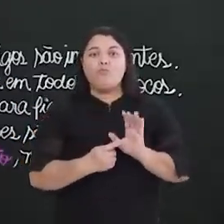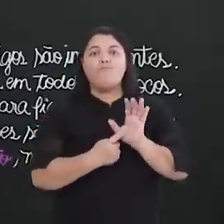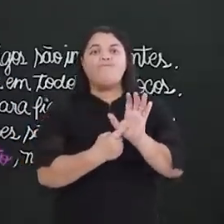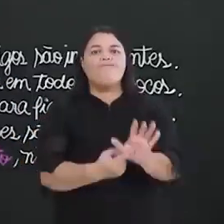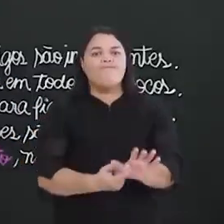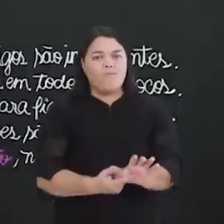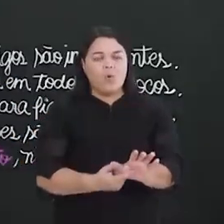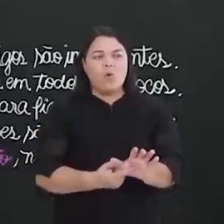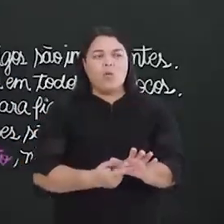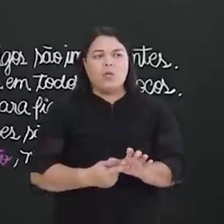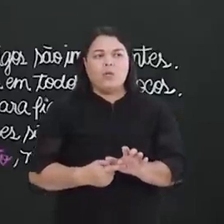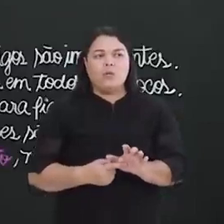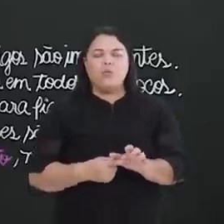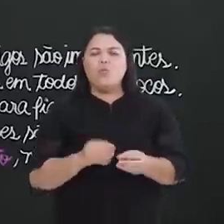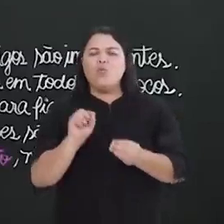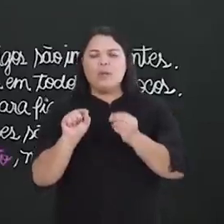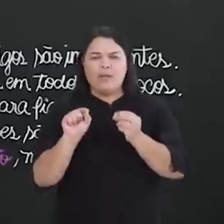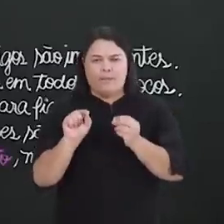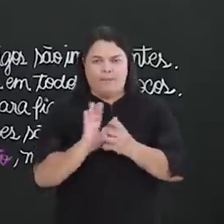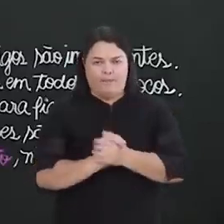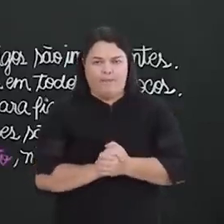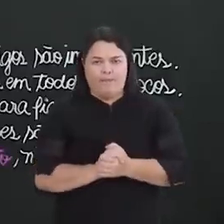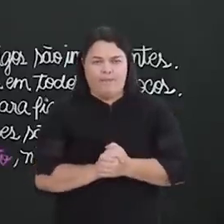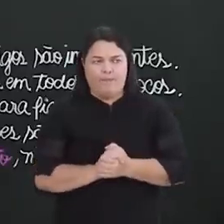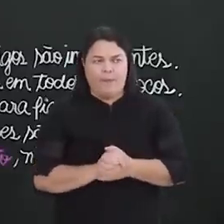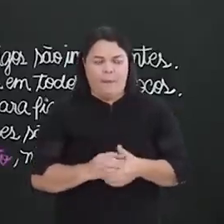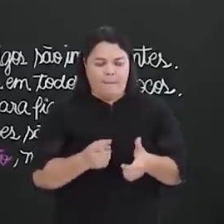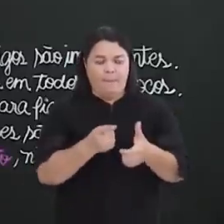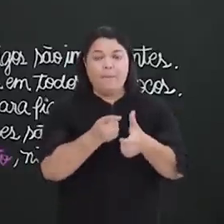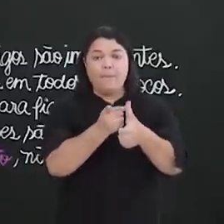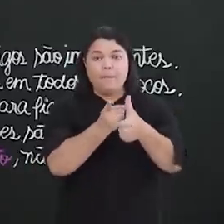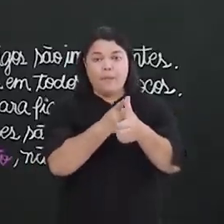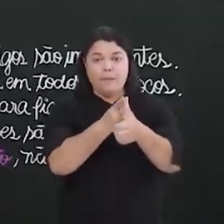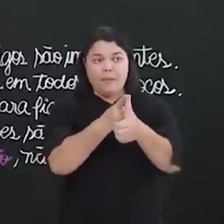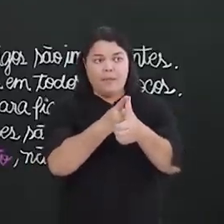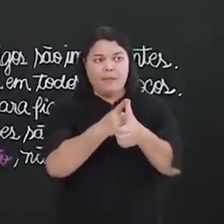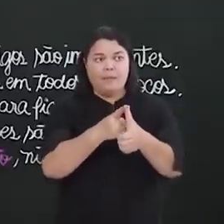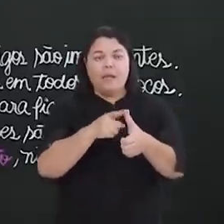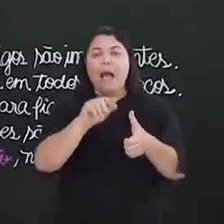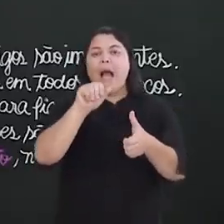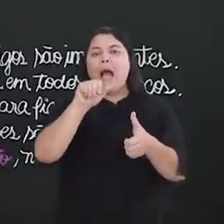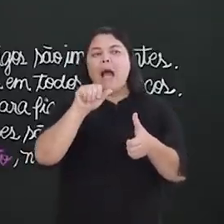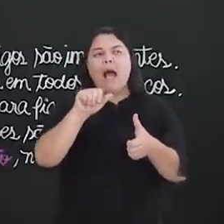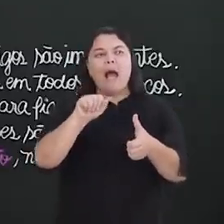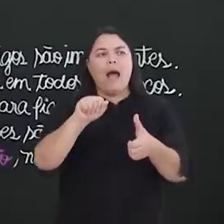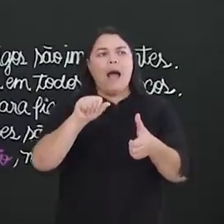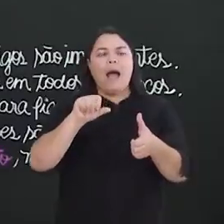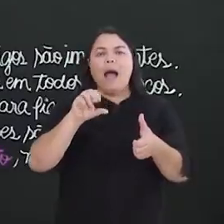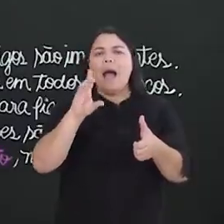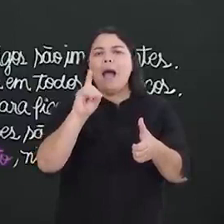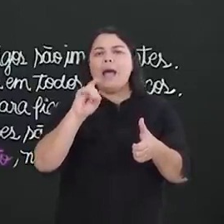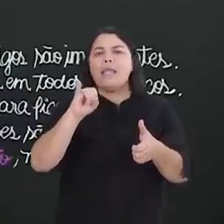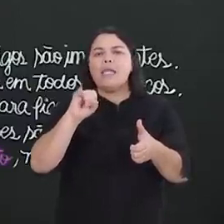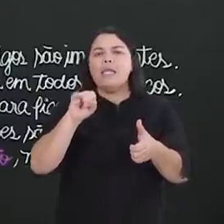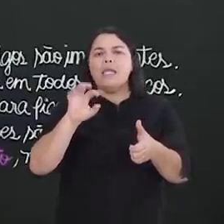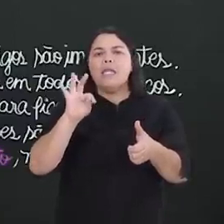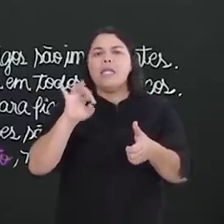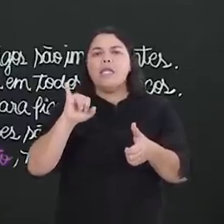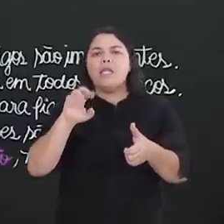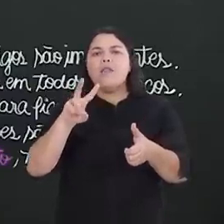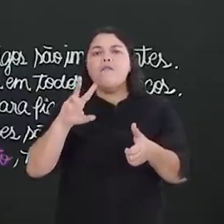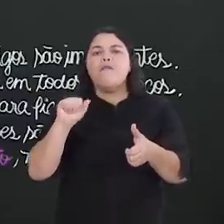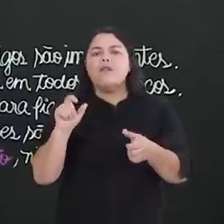apresentando uma ideia central. As sindéticas aditivas, como o próprio nome já sugere, dão uma ideia